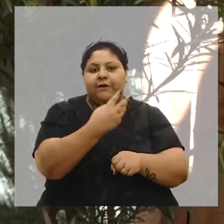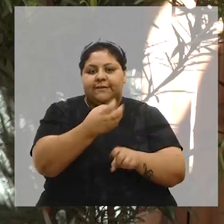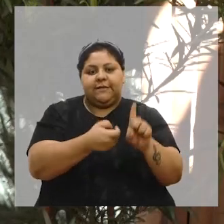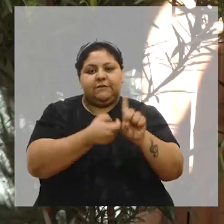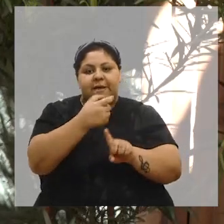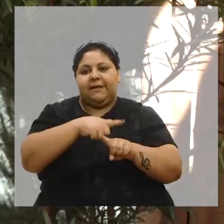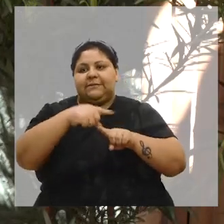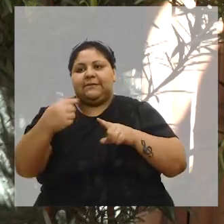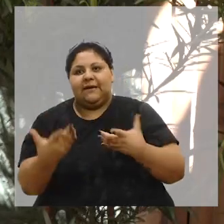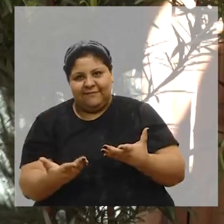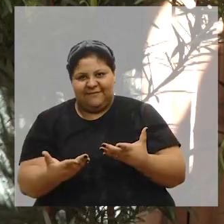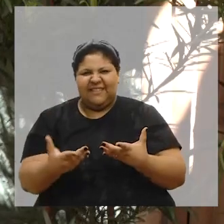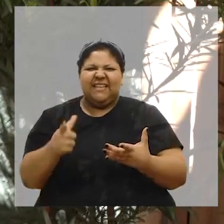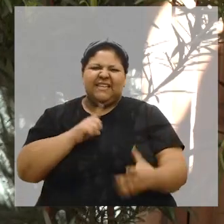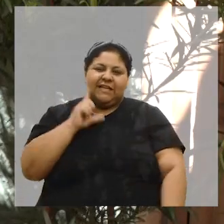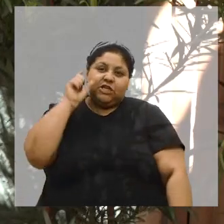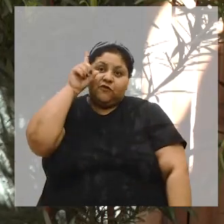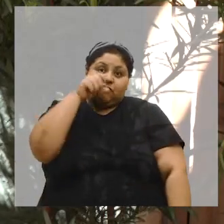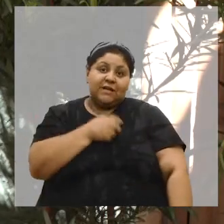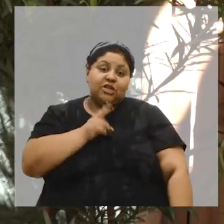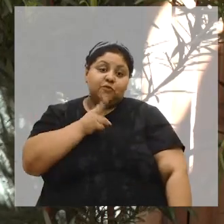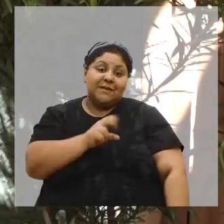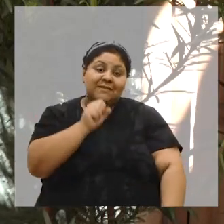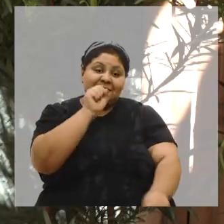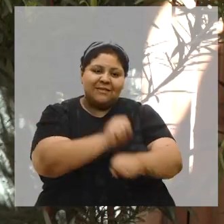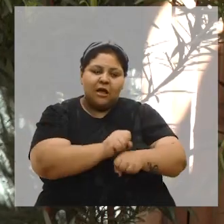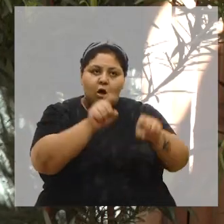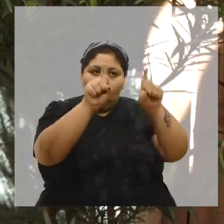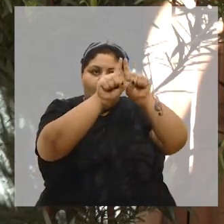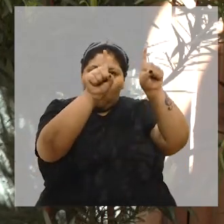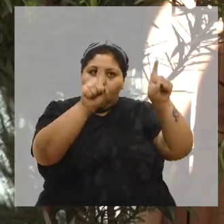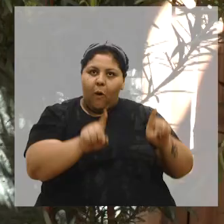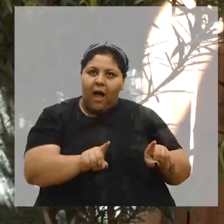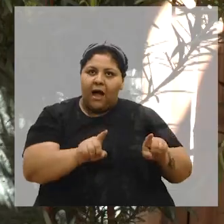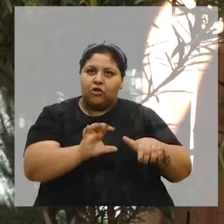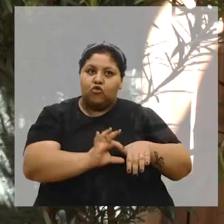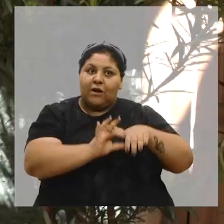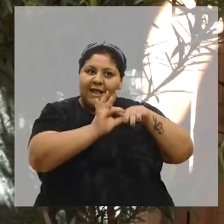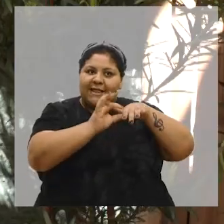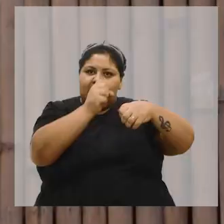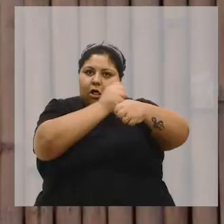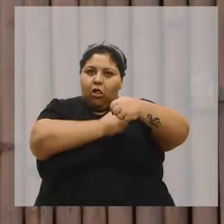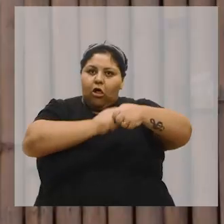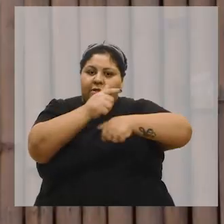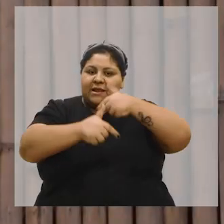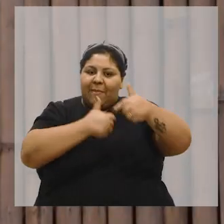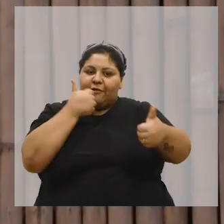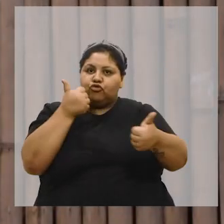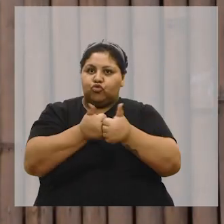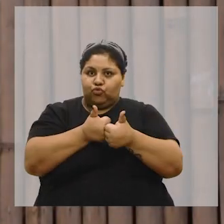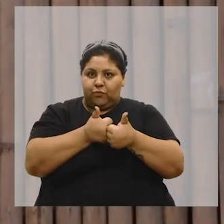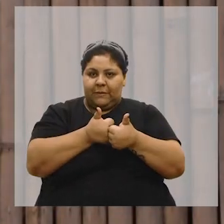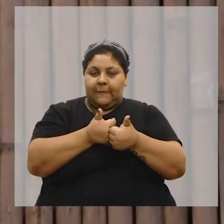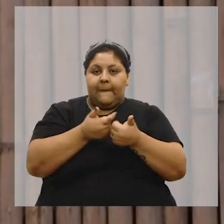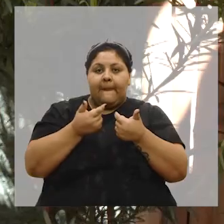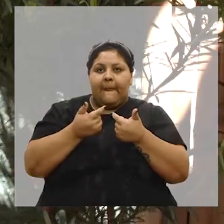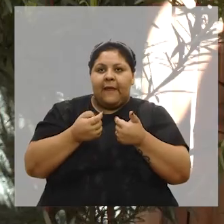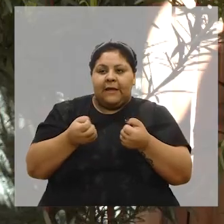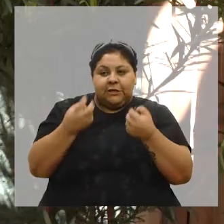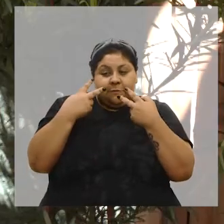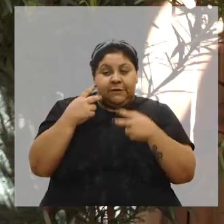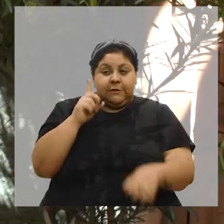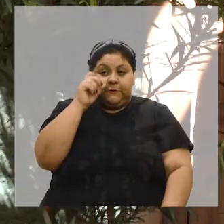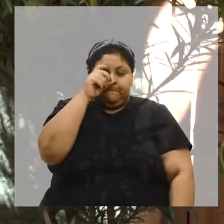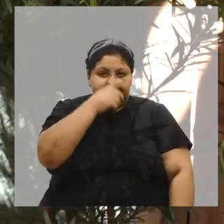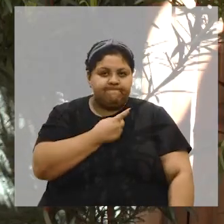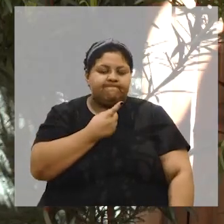Então, a gente tem um pouco de dificuldade de manter, né, uma pessoa, né, boa, qualificada, trabalhando com a gente. A